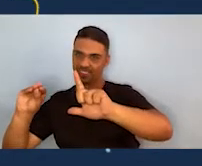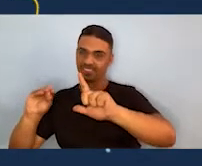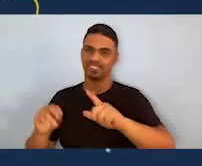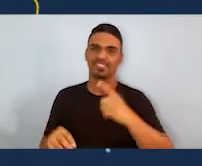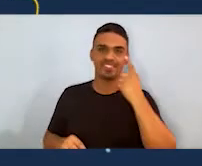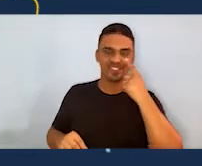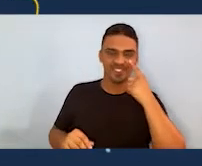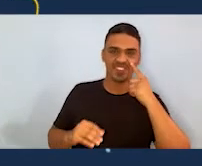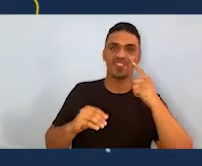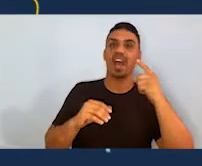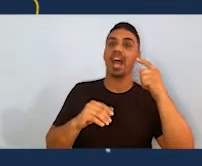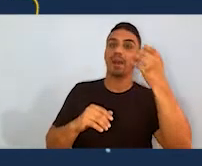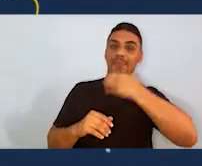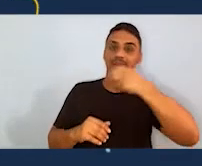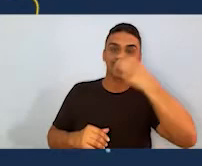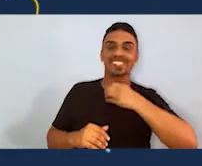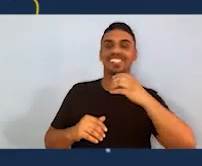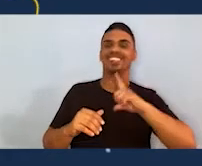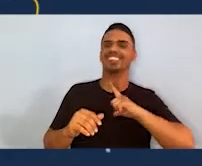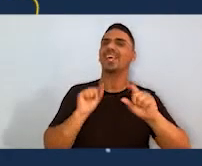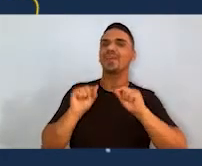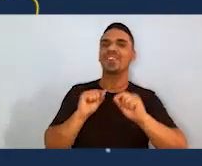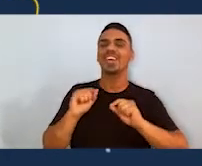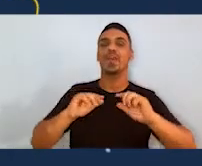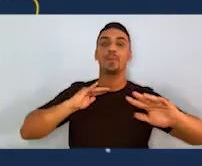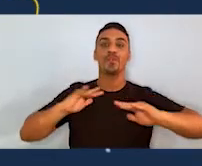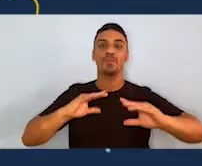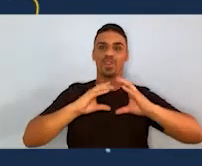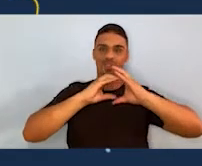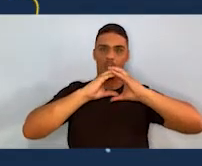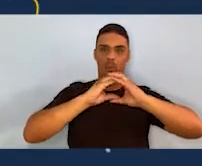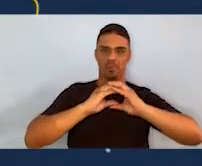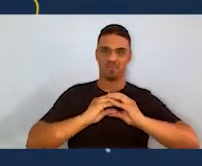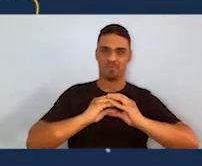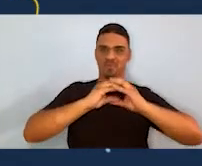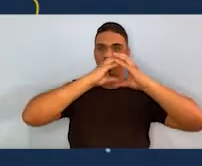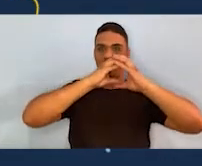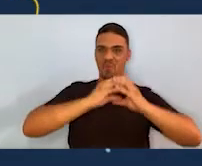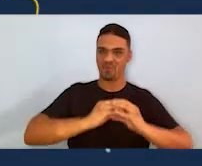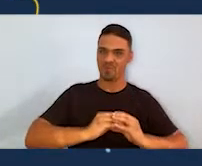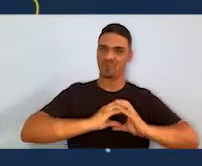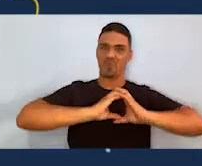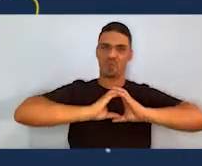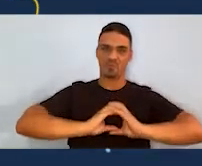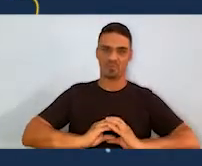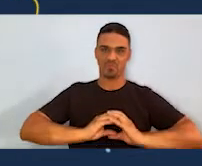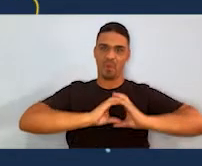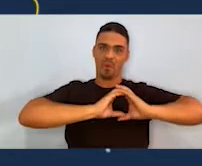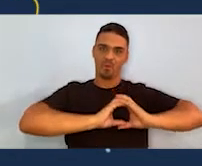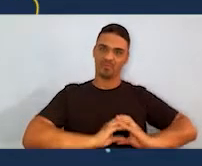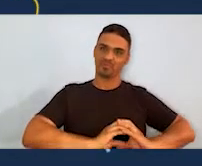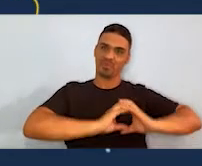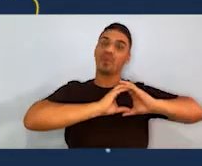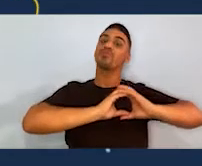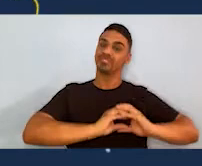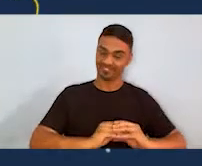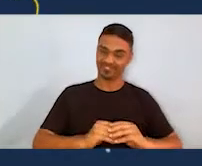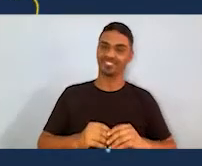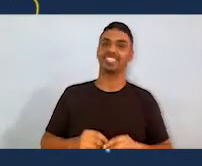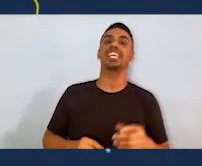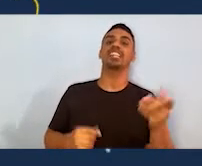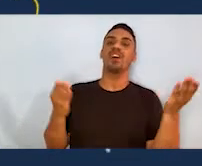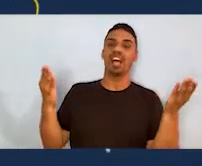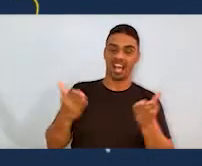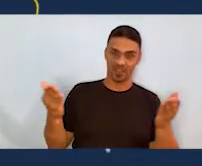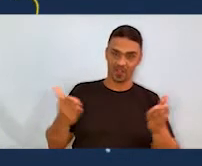e desencolhendo, de certo modo. E aqui eu vou fazer a mesma coisa. Eu vou duplicar esse quadro e eu vou trazer ele lá para baixo,